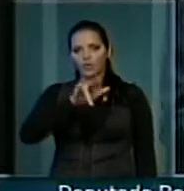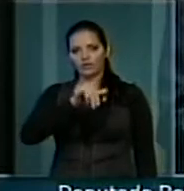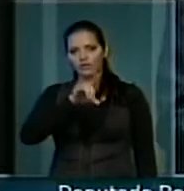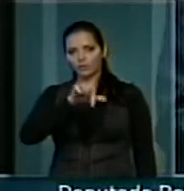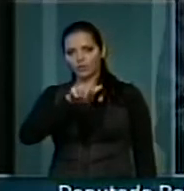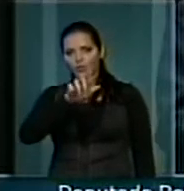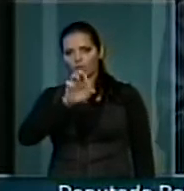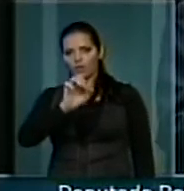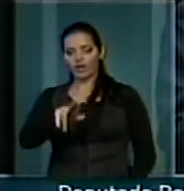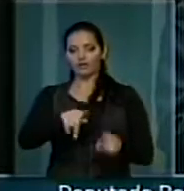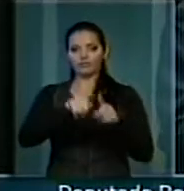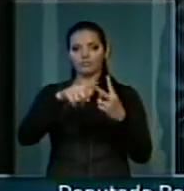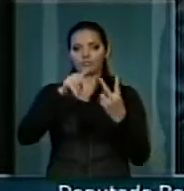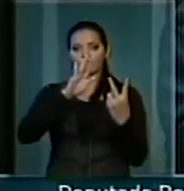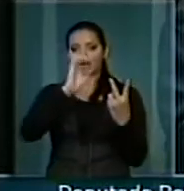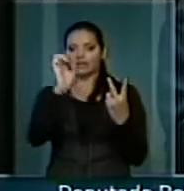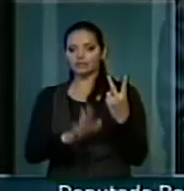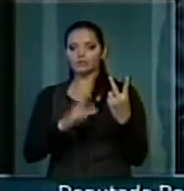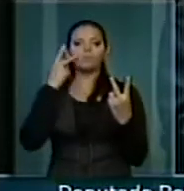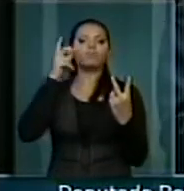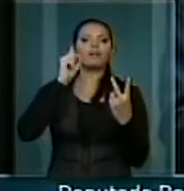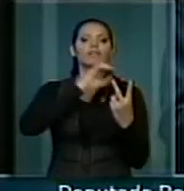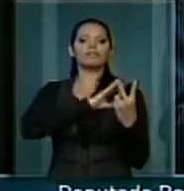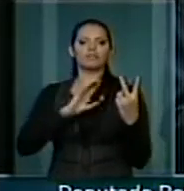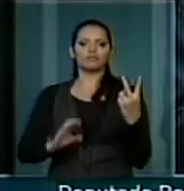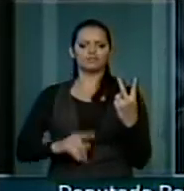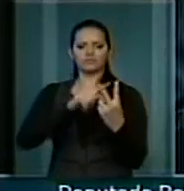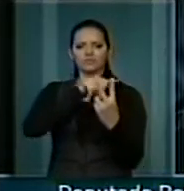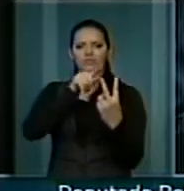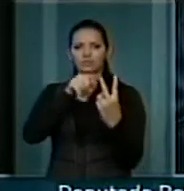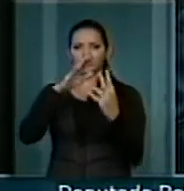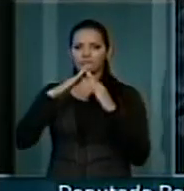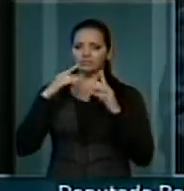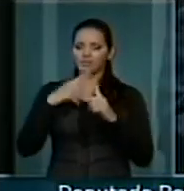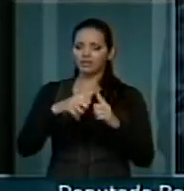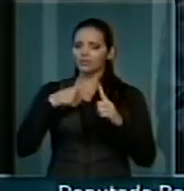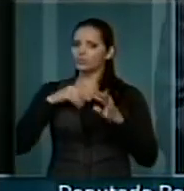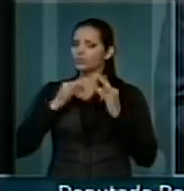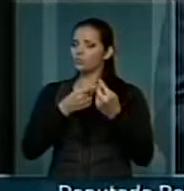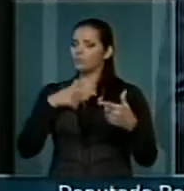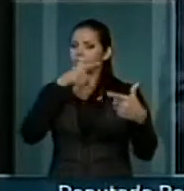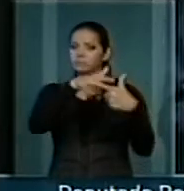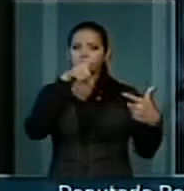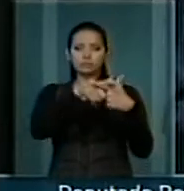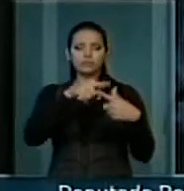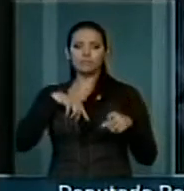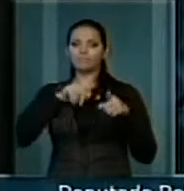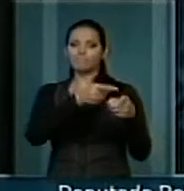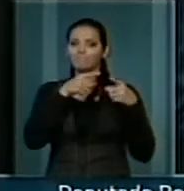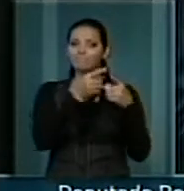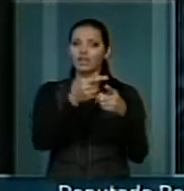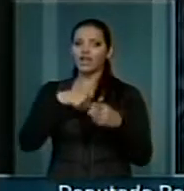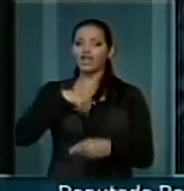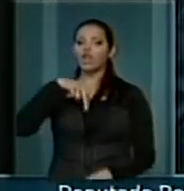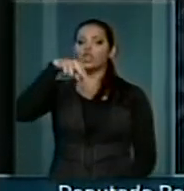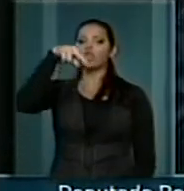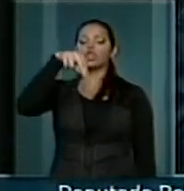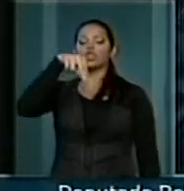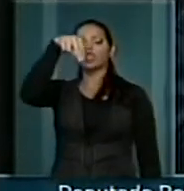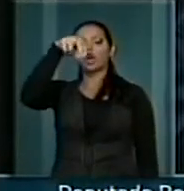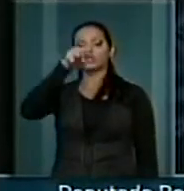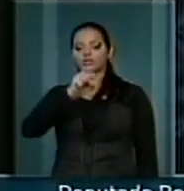Cristo, que estão entre as que enfrentaram todo tipo de perseguição de norte a sul, de leste a oeste do nosso